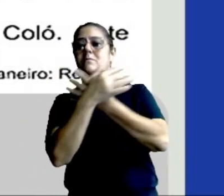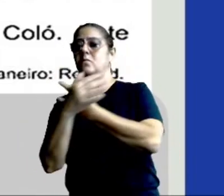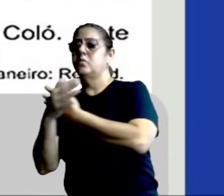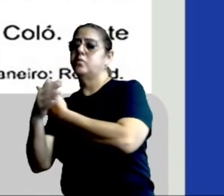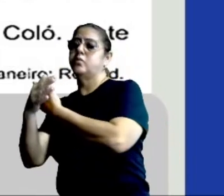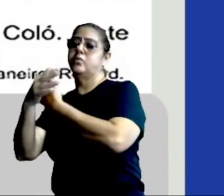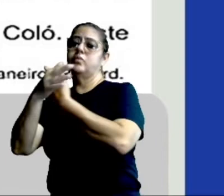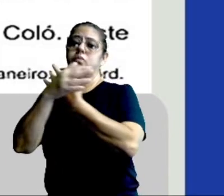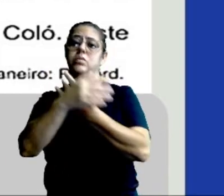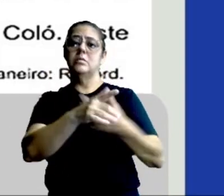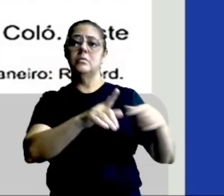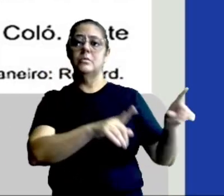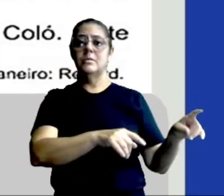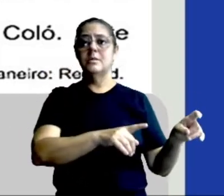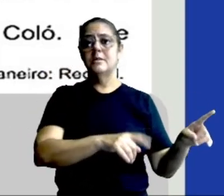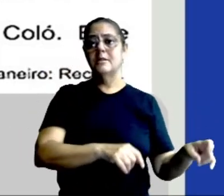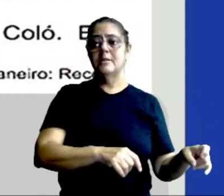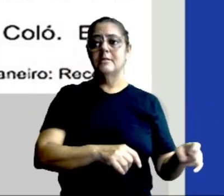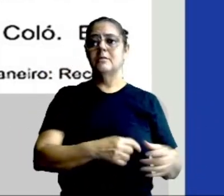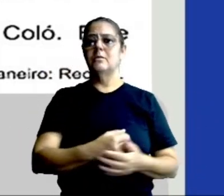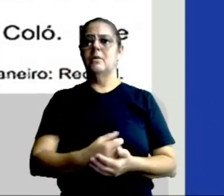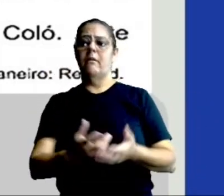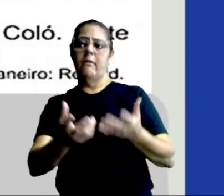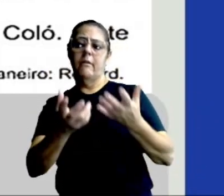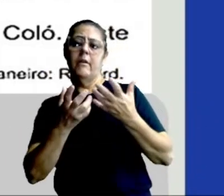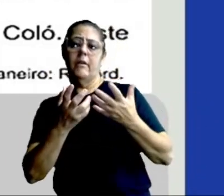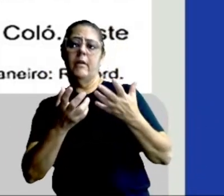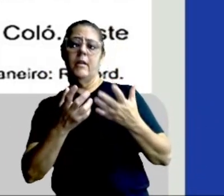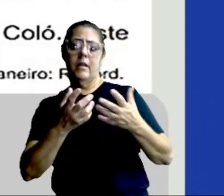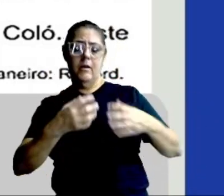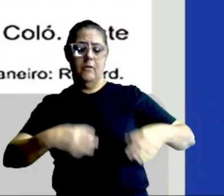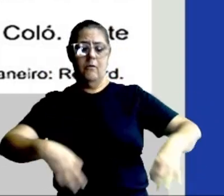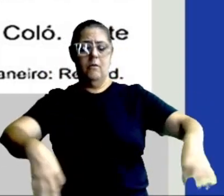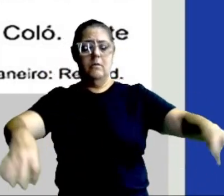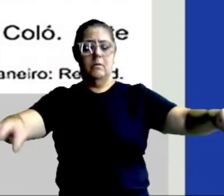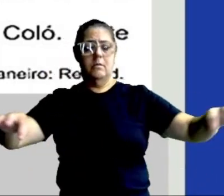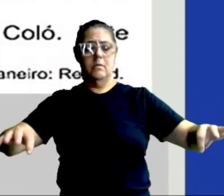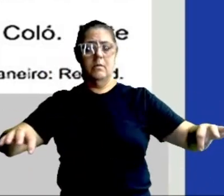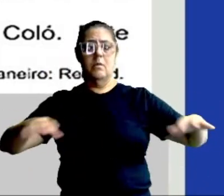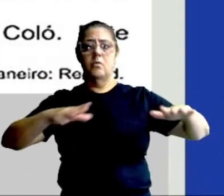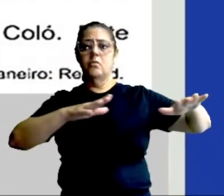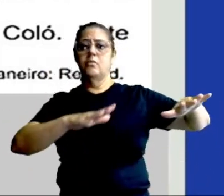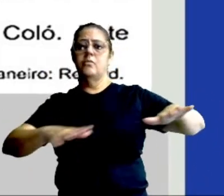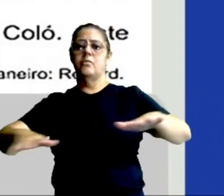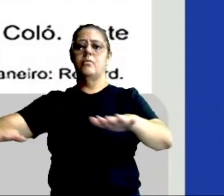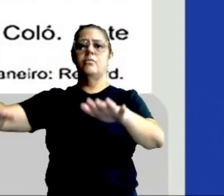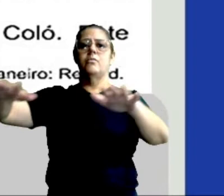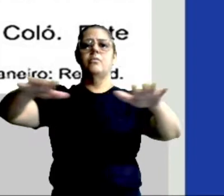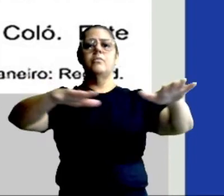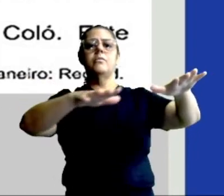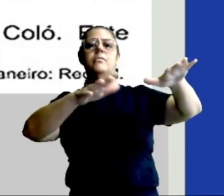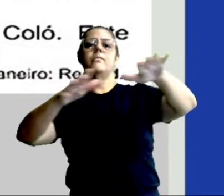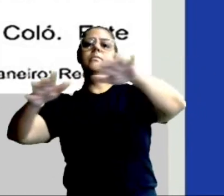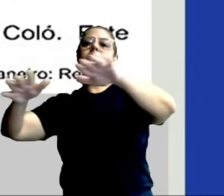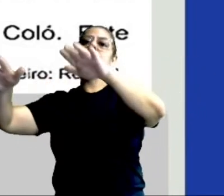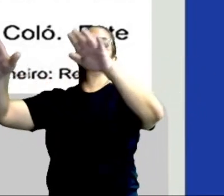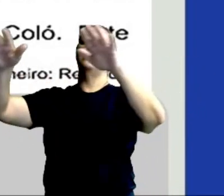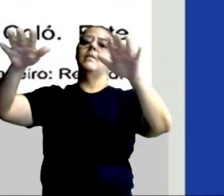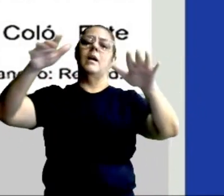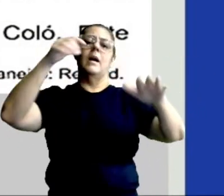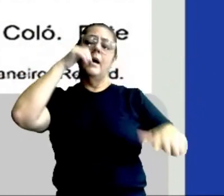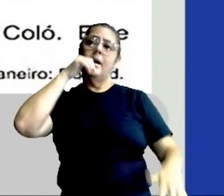Chácara visse a eficiência e queriam formar um tapete voador para transportá-lo ao Sétimo Céu